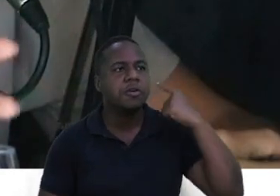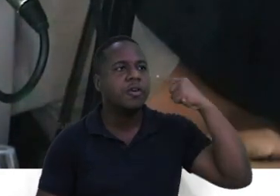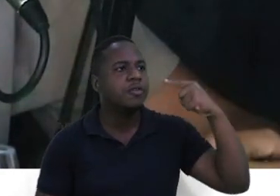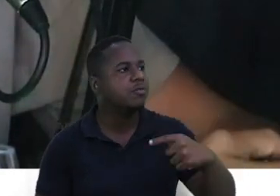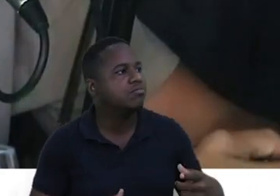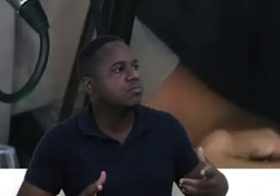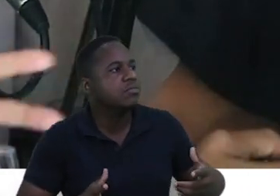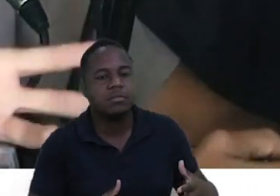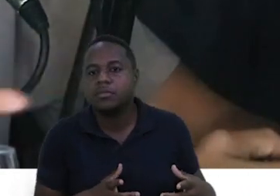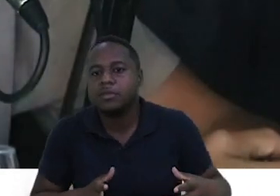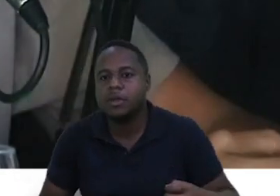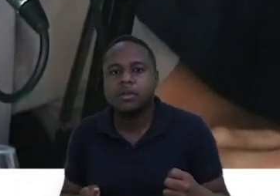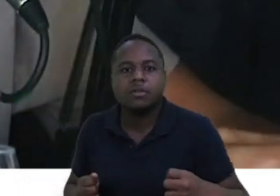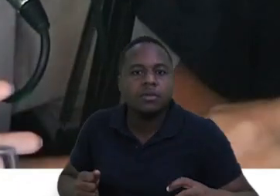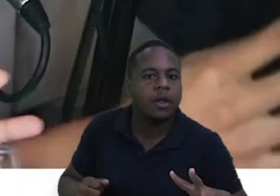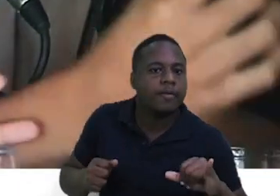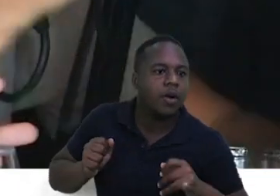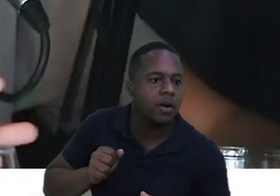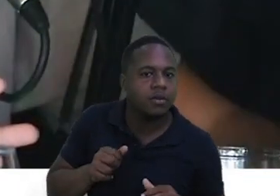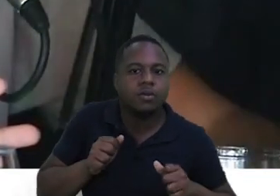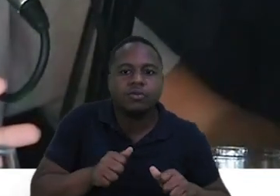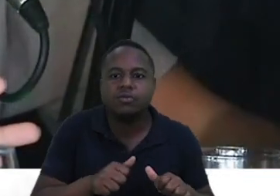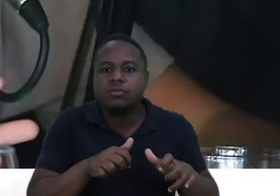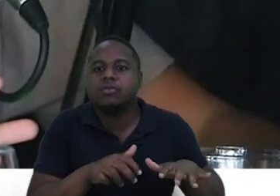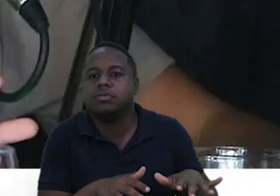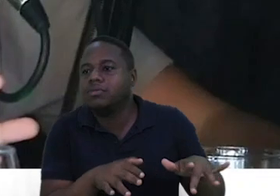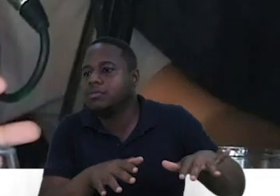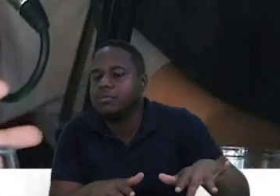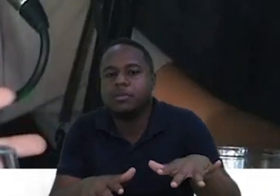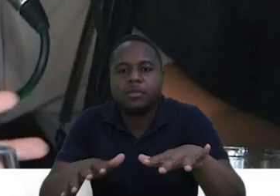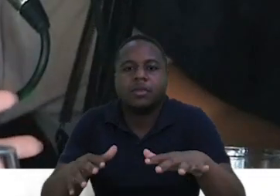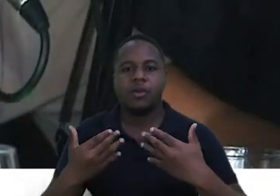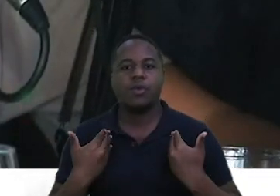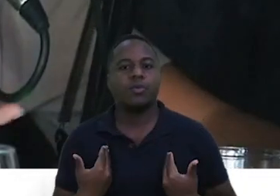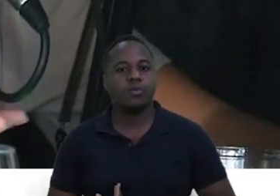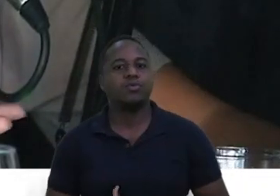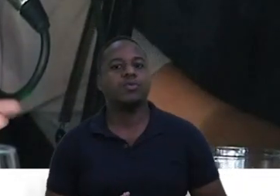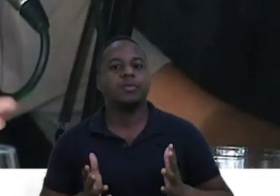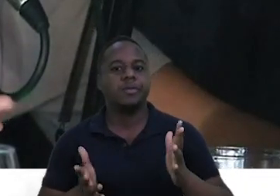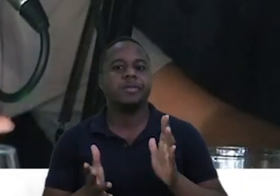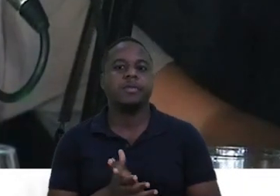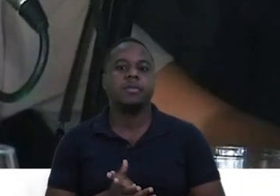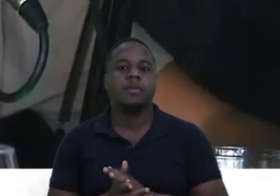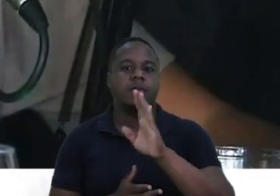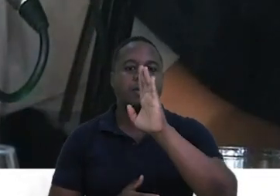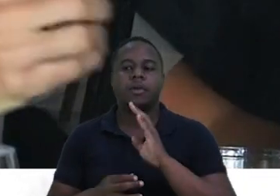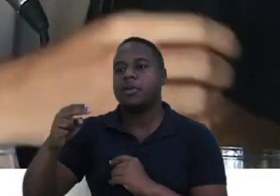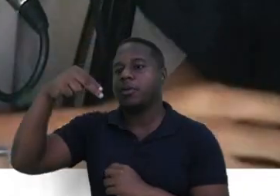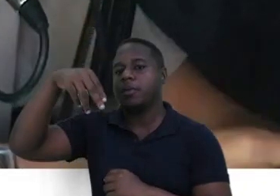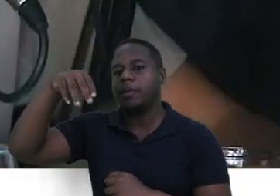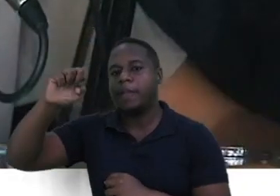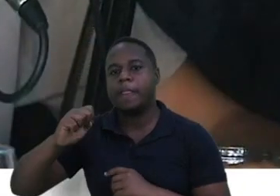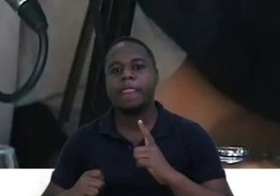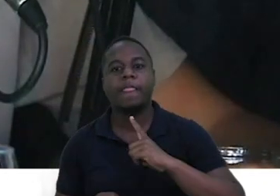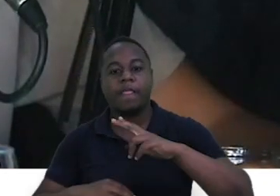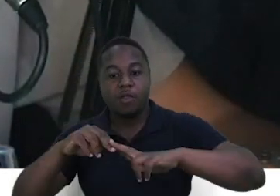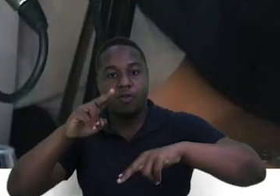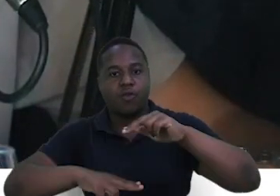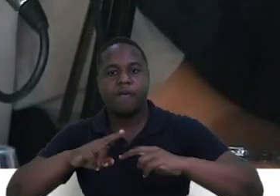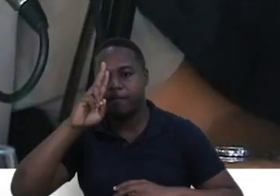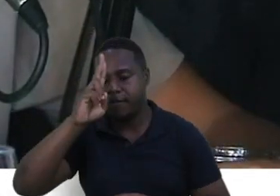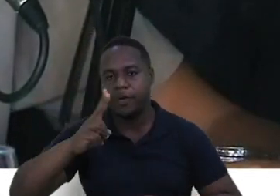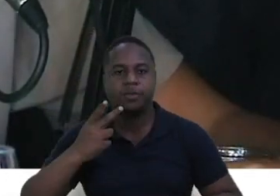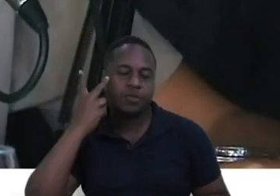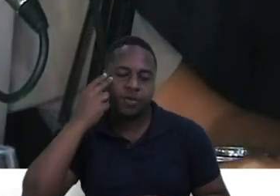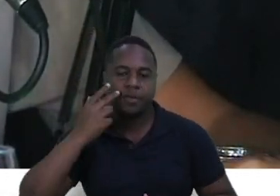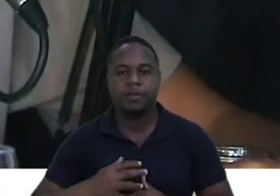tá tocando, tem uma galera se balançando e vai. Já é cultural do brasileiro se movimentar. Sim, né? E no Nordeste, né, com essa cultura de São João forte, então esse processo é